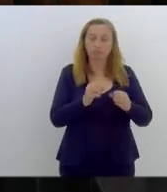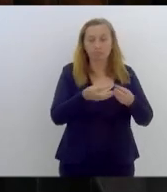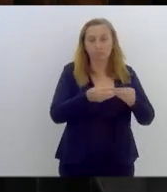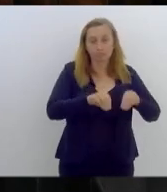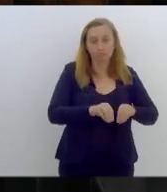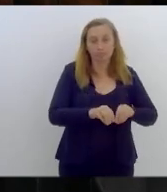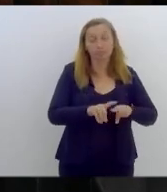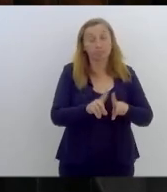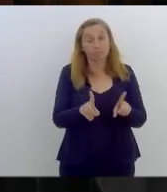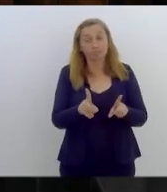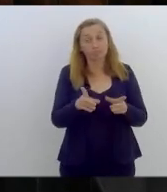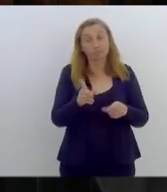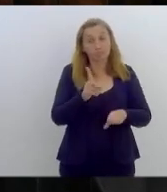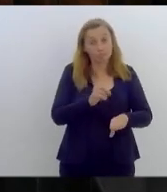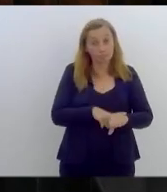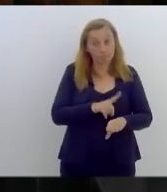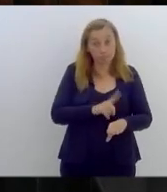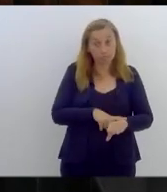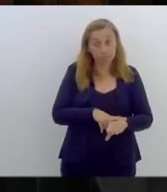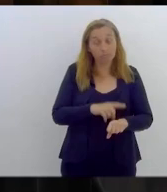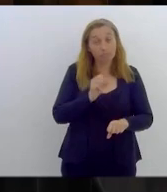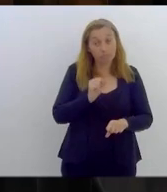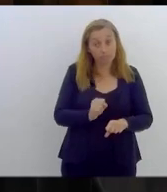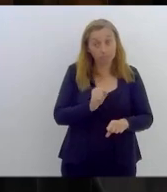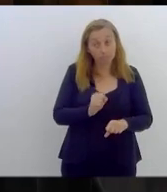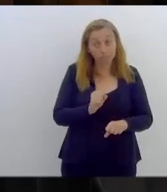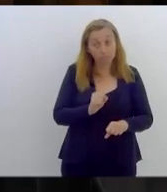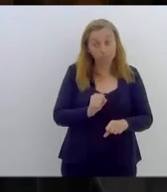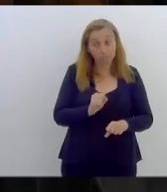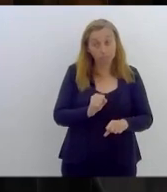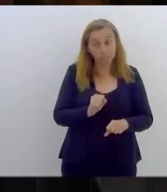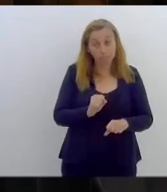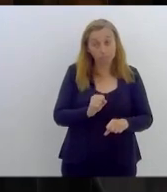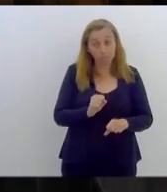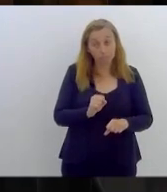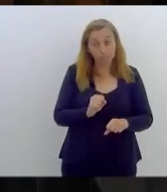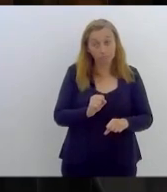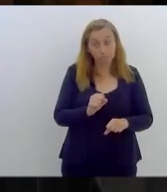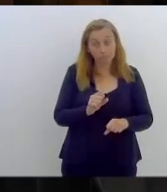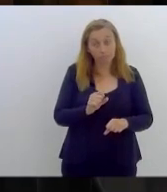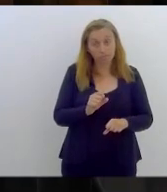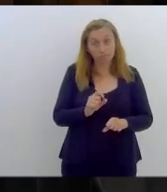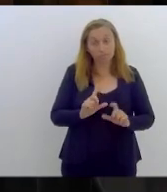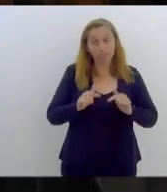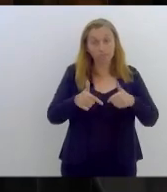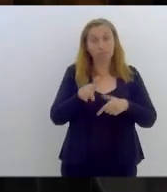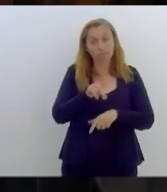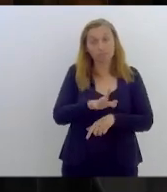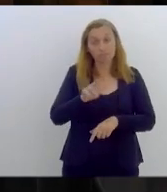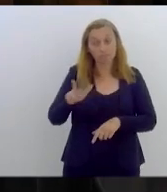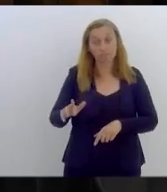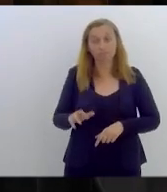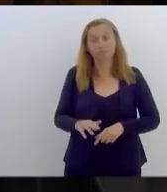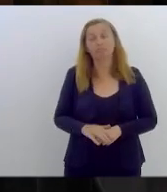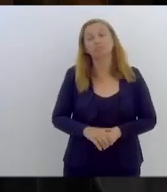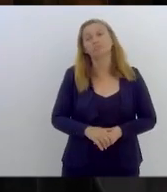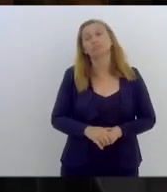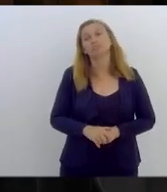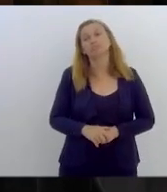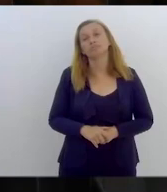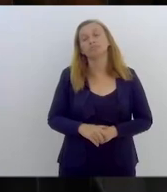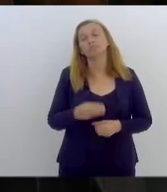tempo pode decidir em anos enquanto isso tanto